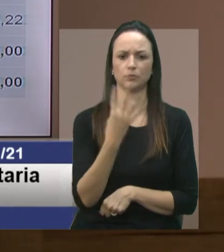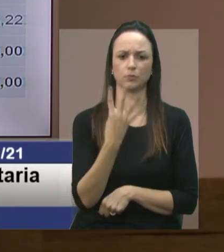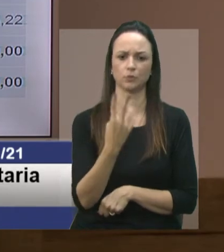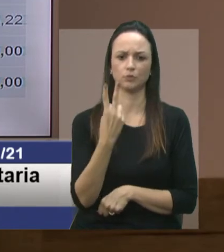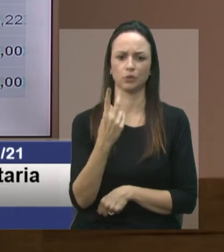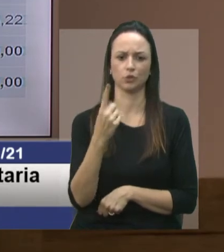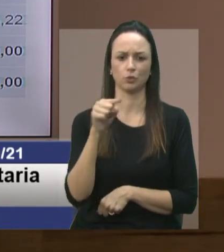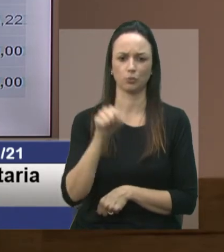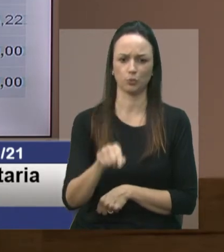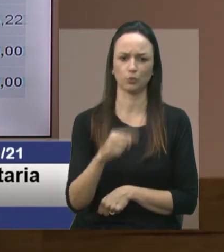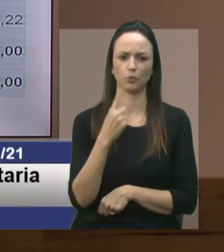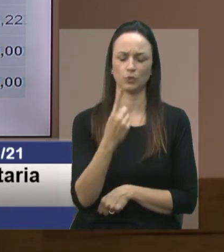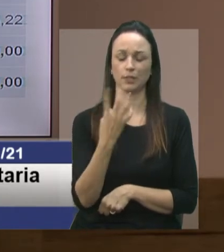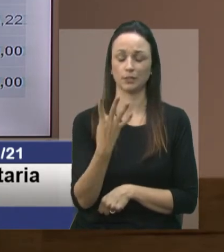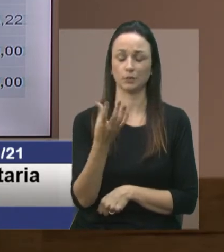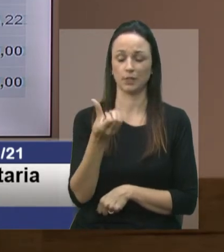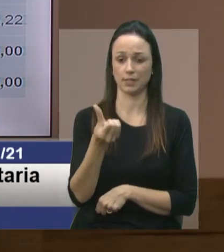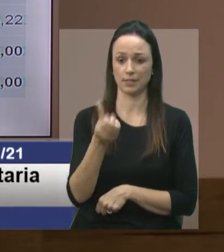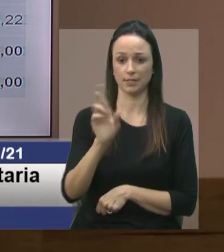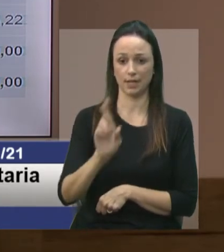R$